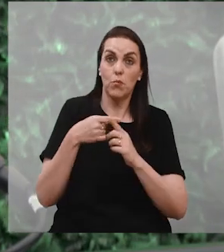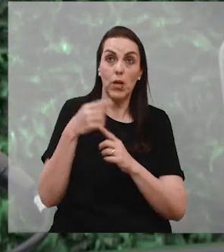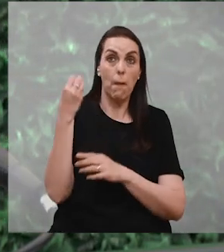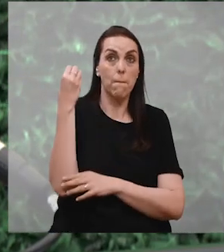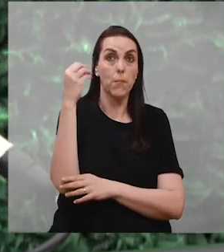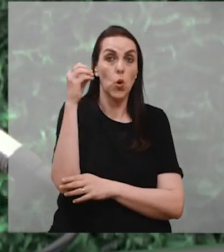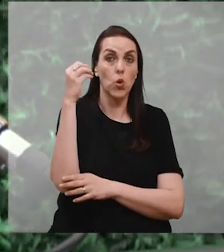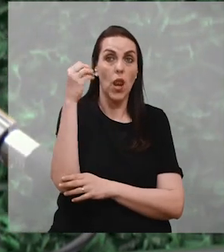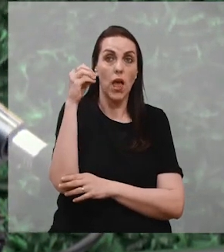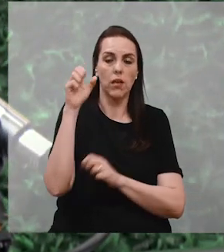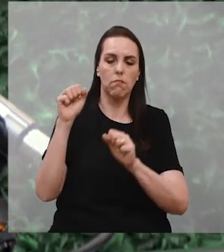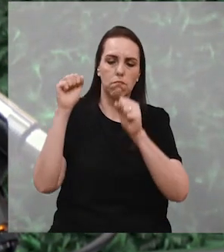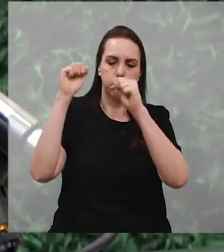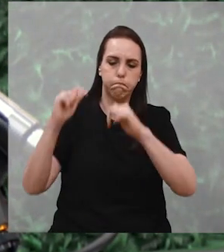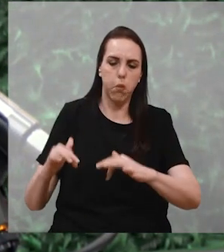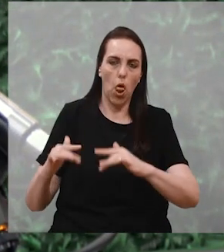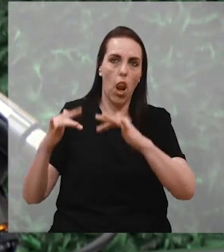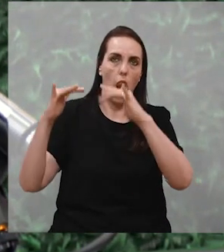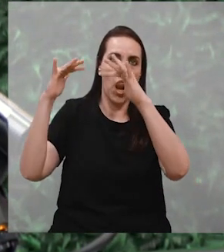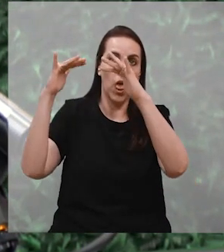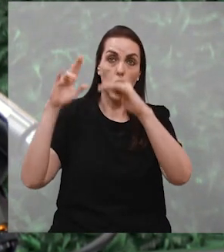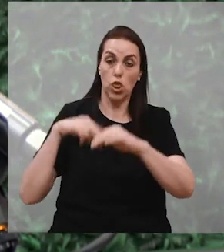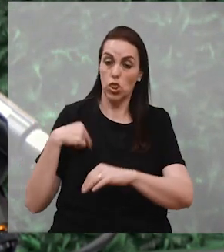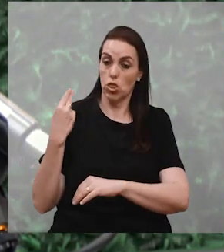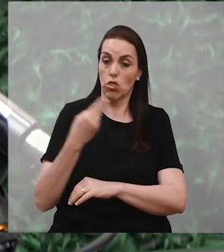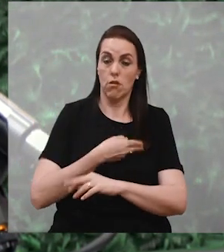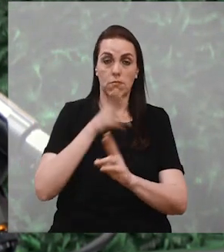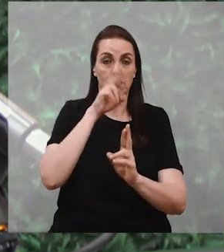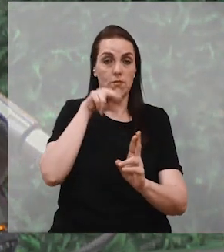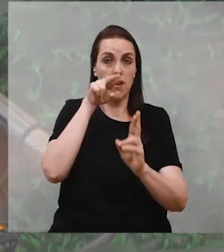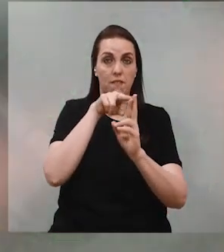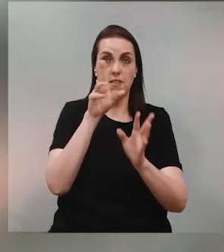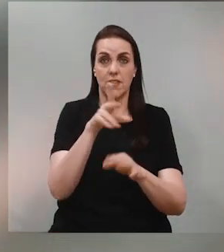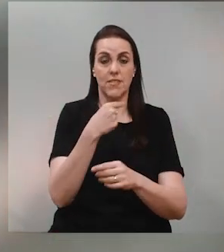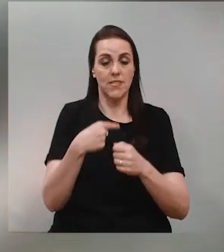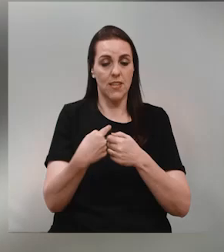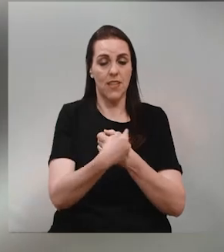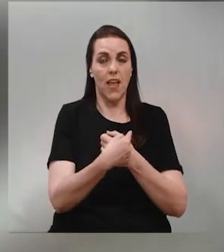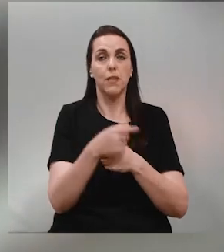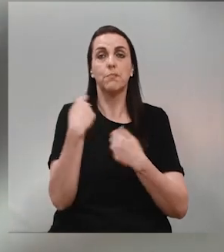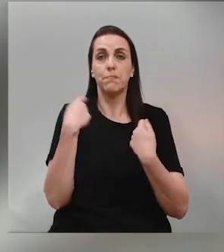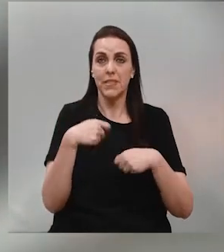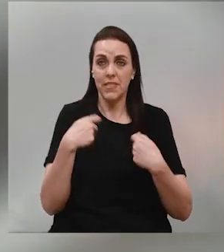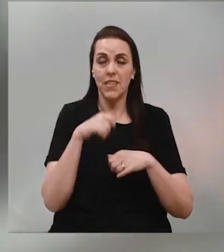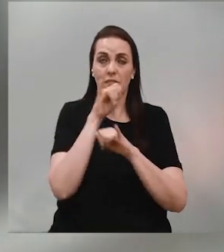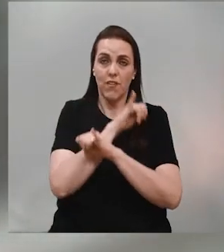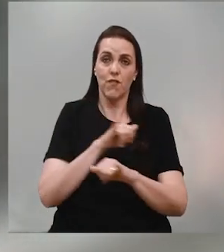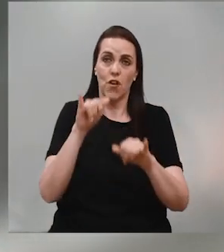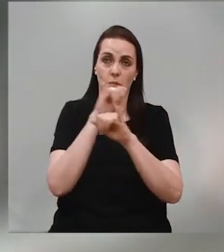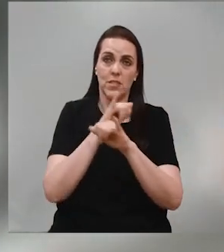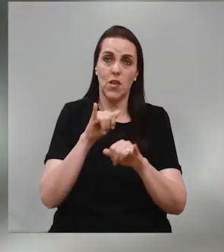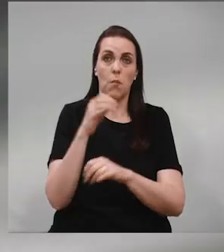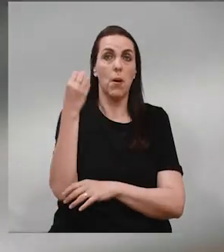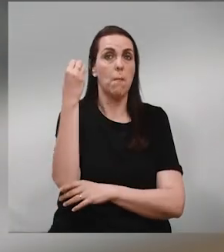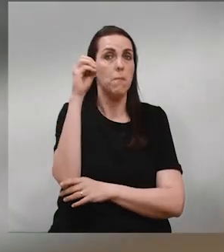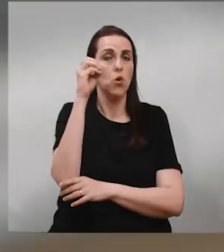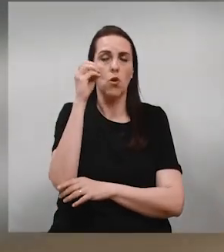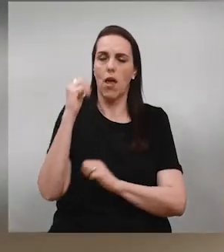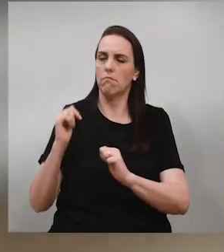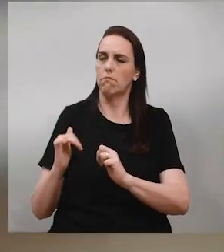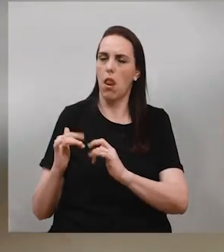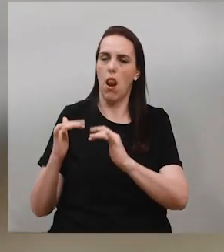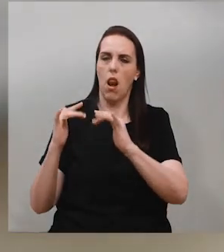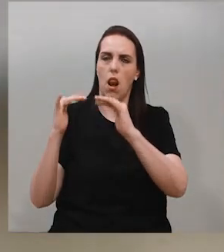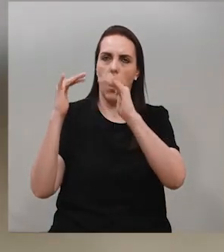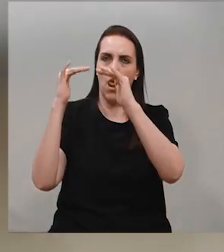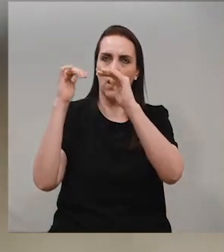porque Porto Alegre ficou alagado. Então, nós éramos a cidade que, de fato, tinha que trazer a informação, porque Porto Alegre